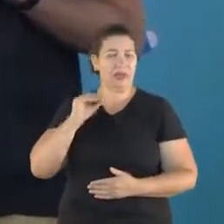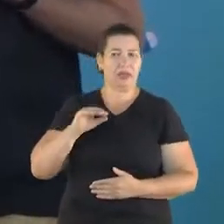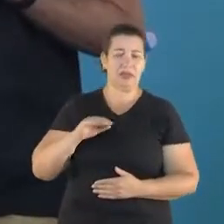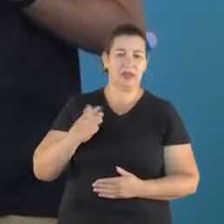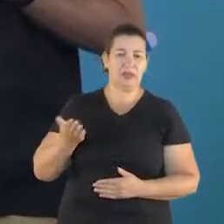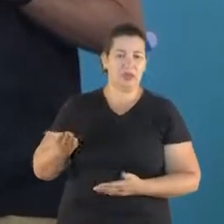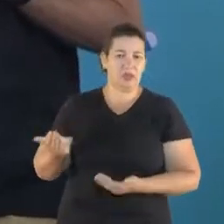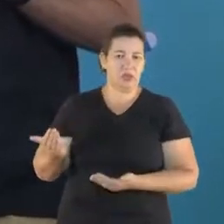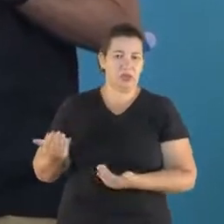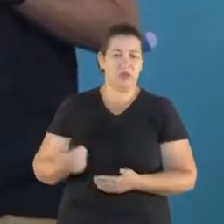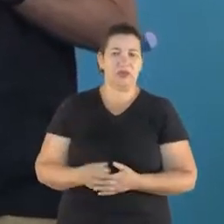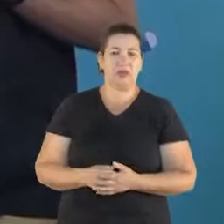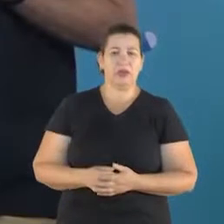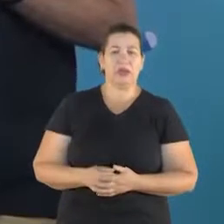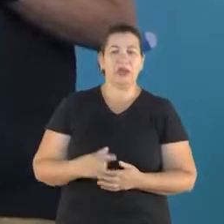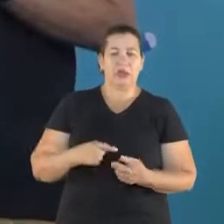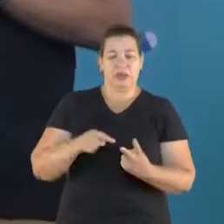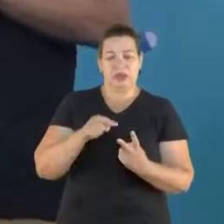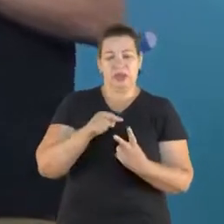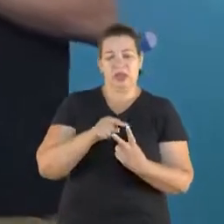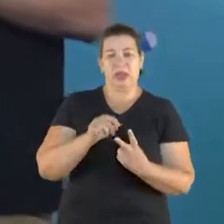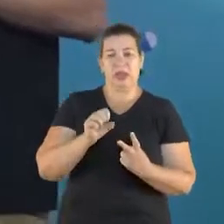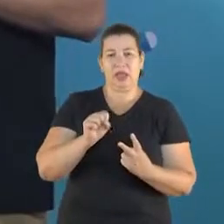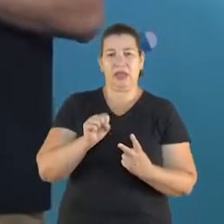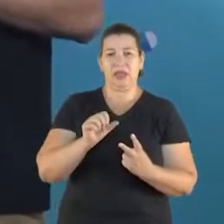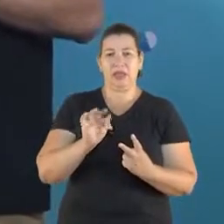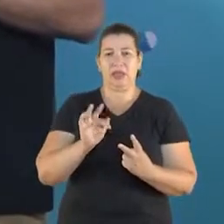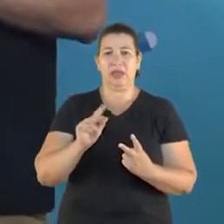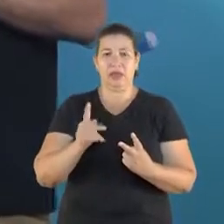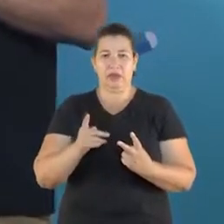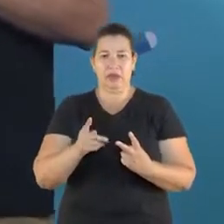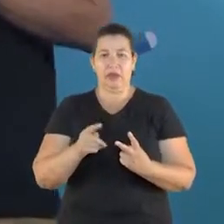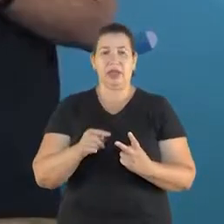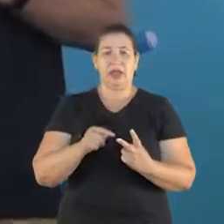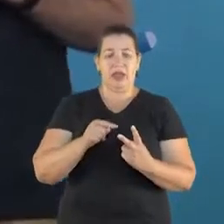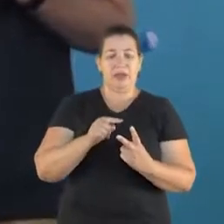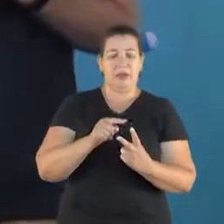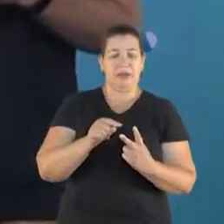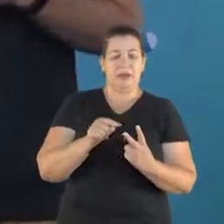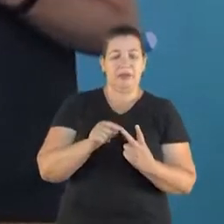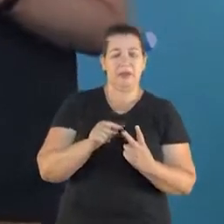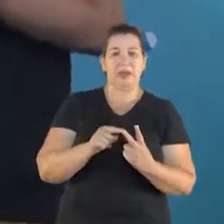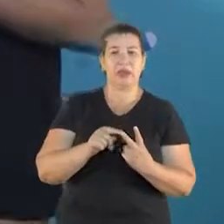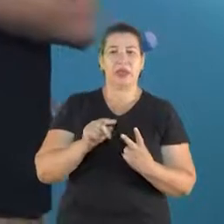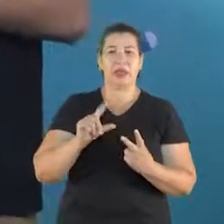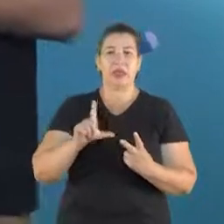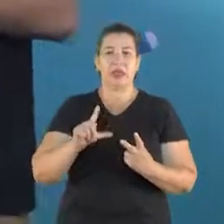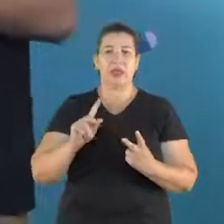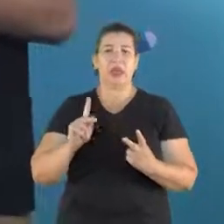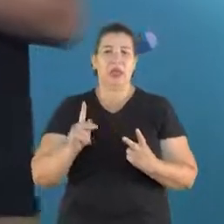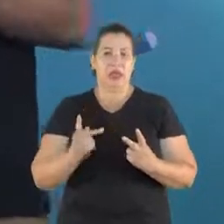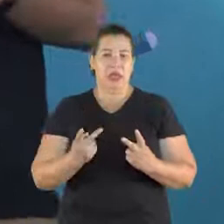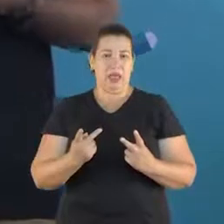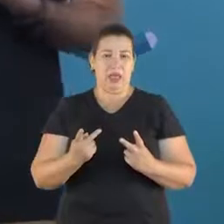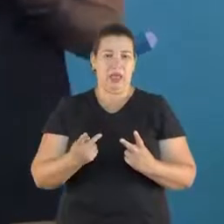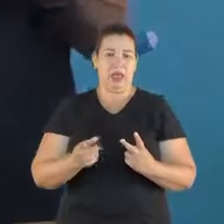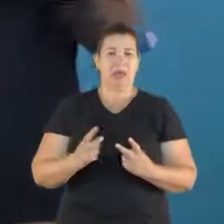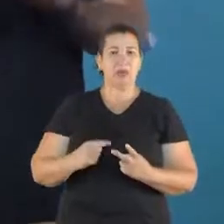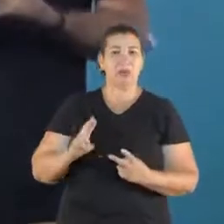agora. Esses hormônios são o FSH, que é o hormônio folículo estimulante, e o LH, que é o